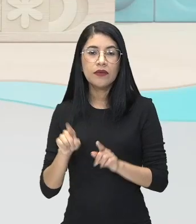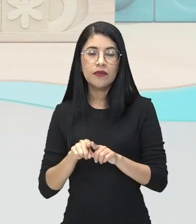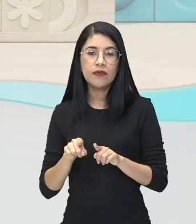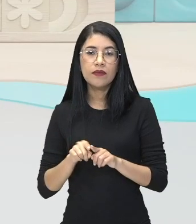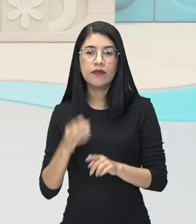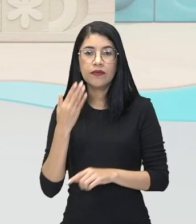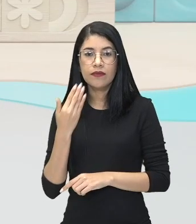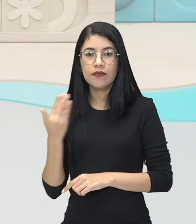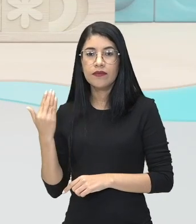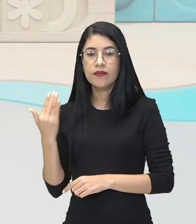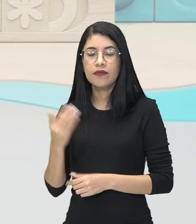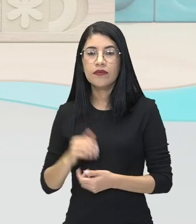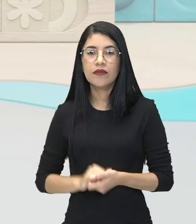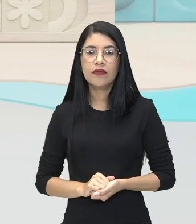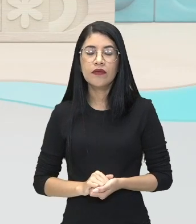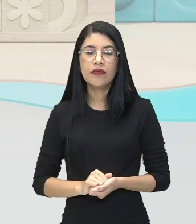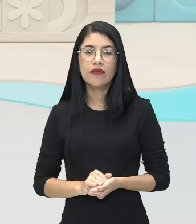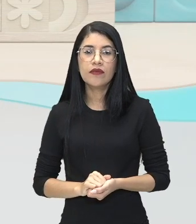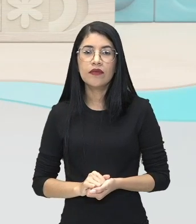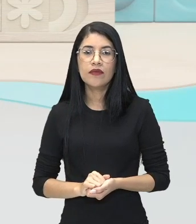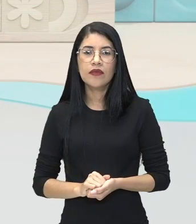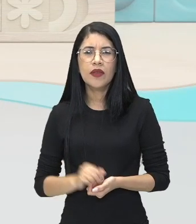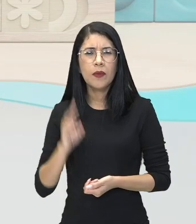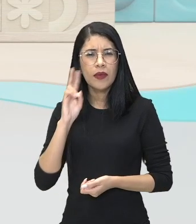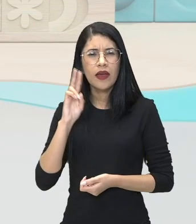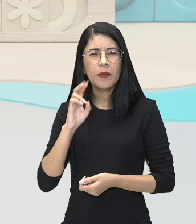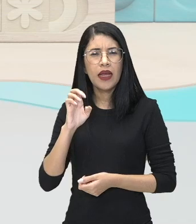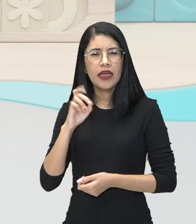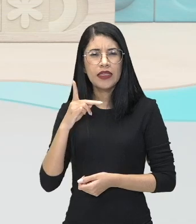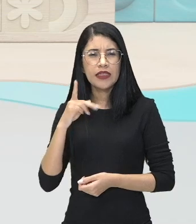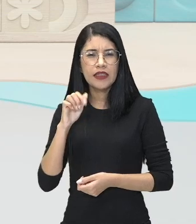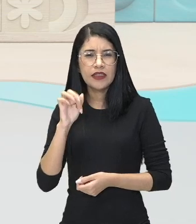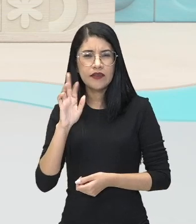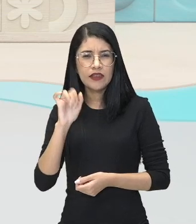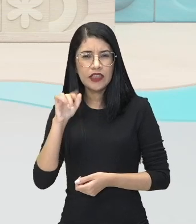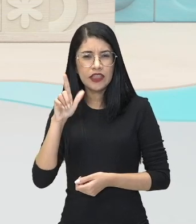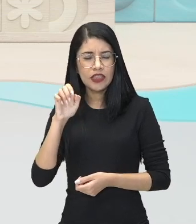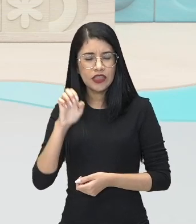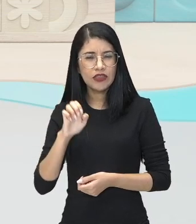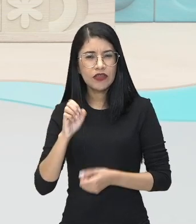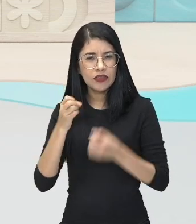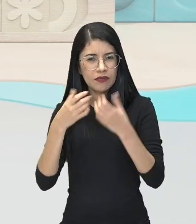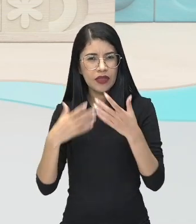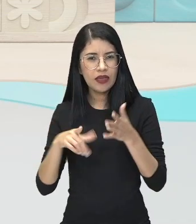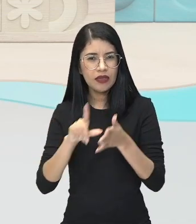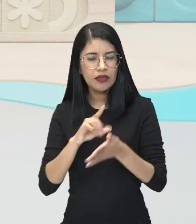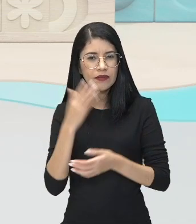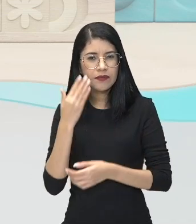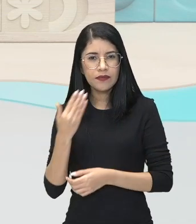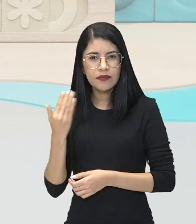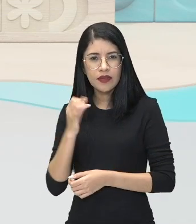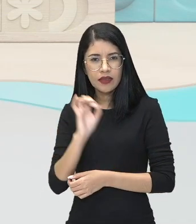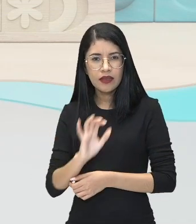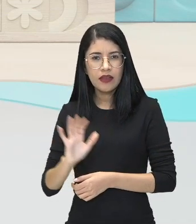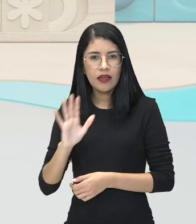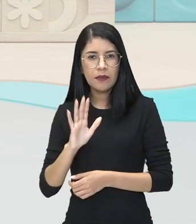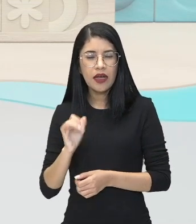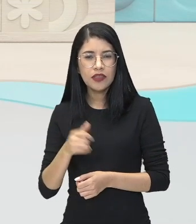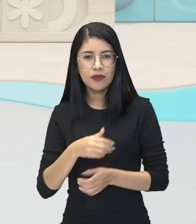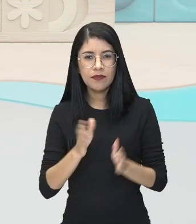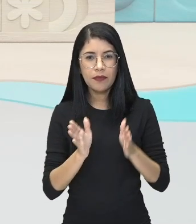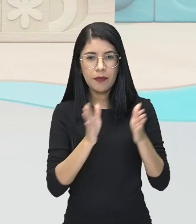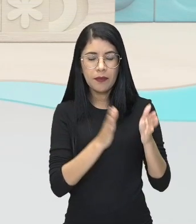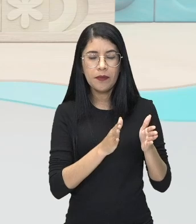ver, tá? Lembram da esfinge que nós falamos? Então, a esfinge é essa daqui, que eu trago aqui para